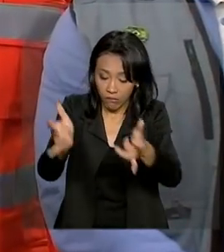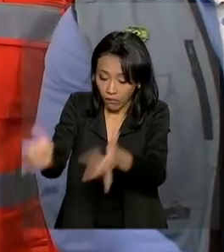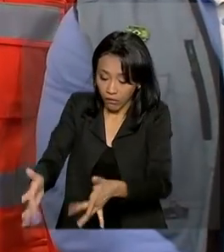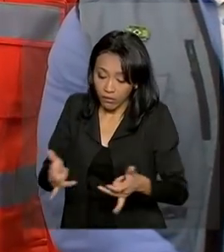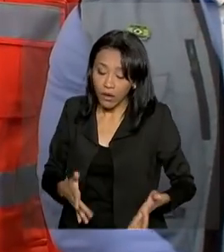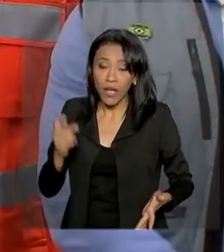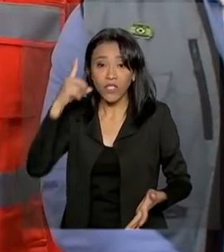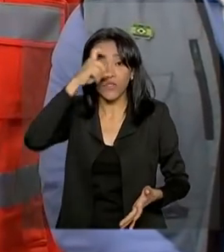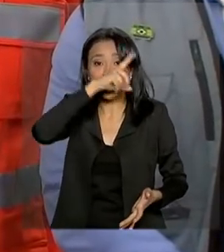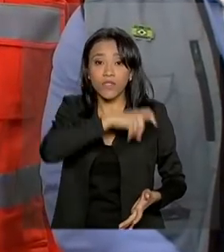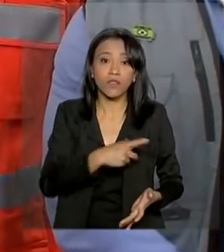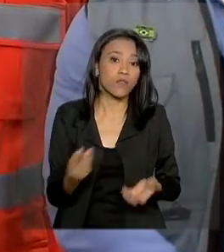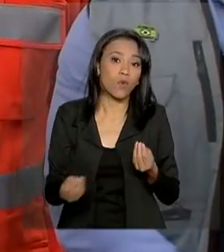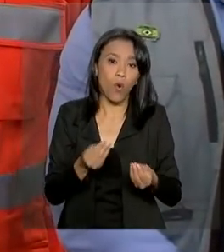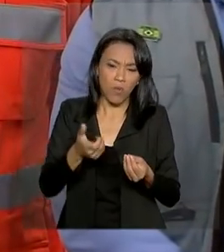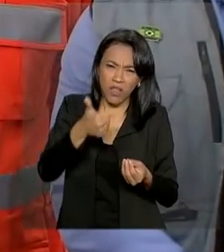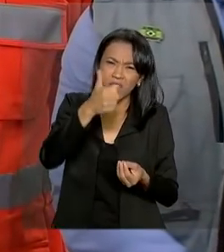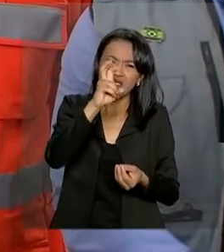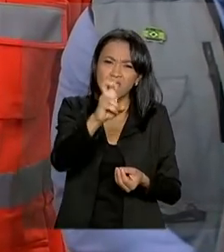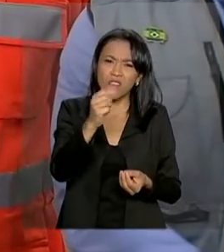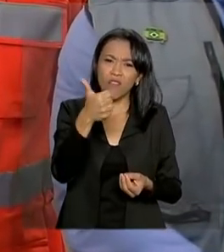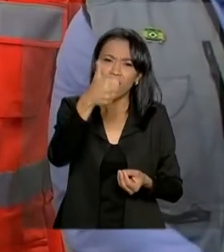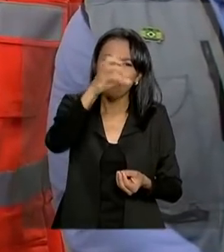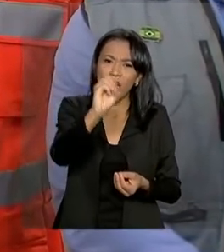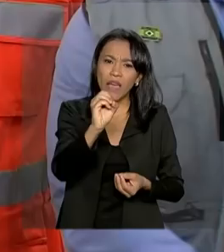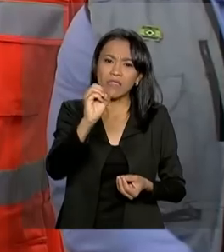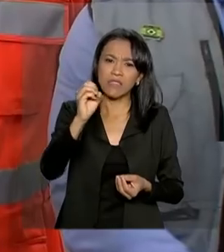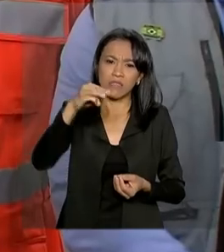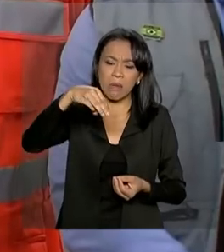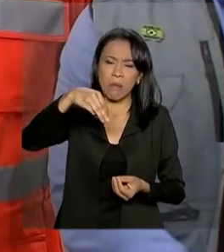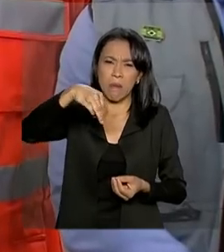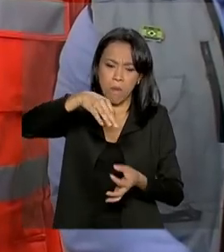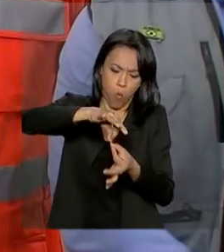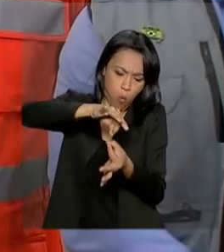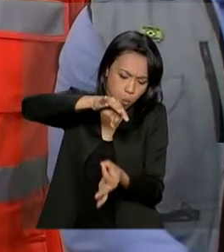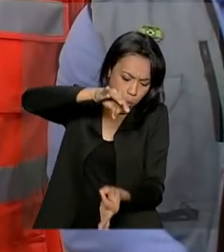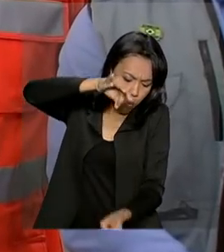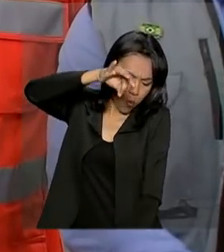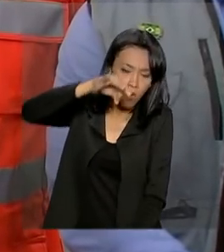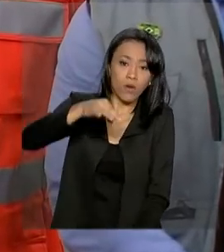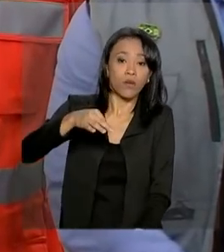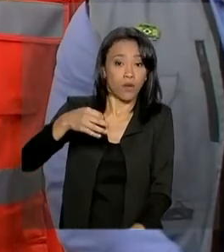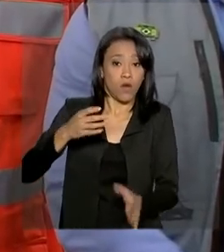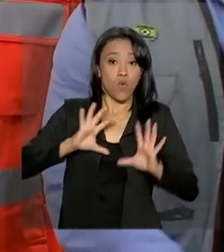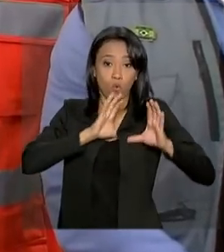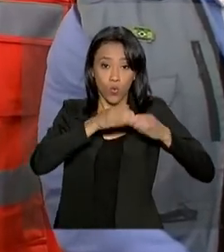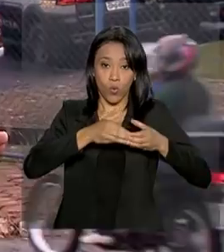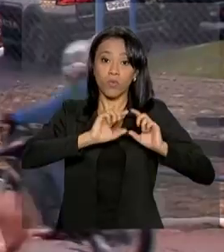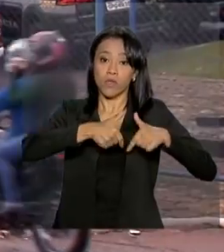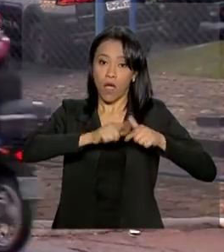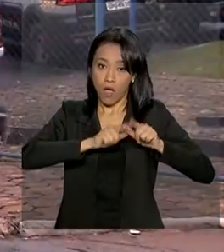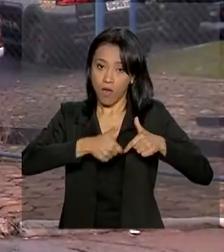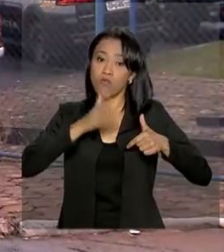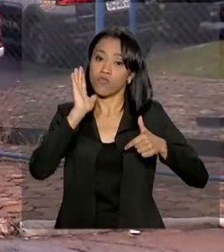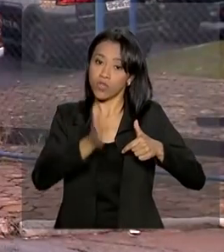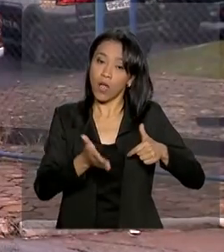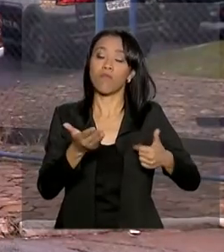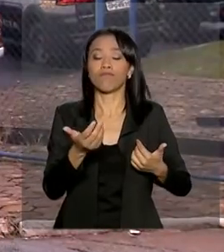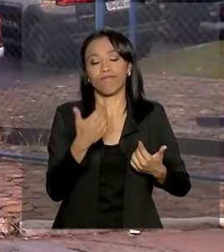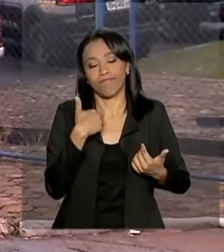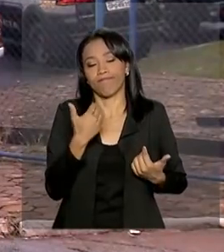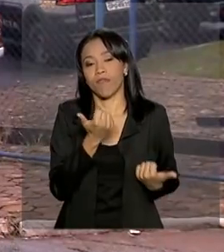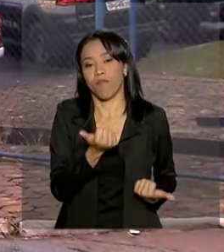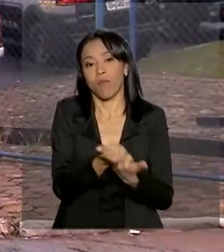localizar um corpo a 5, 10 metros de profundidade. Israel já se ofereceu para poder fazer isso. Nesta faculdade